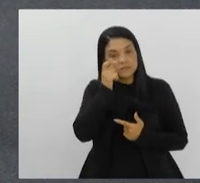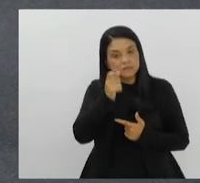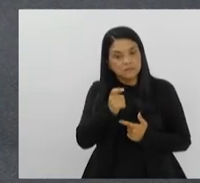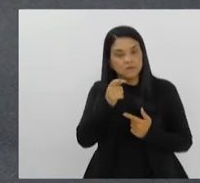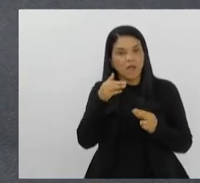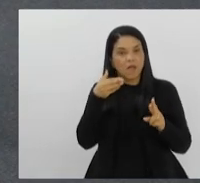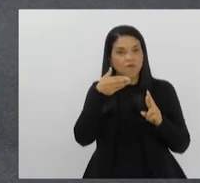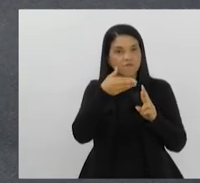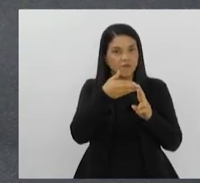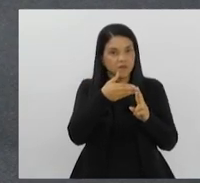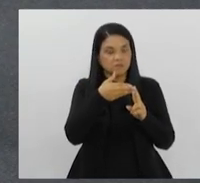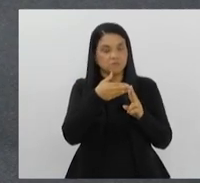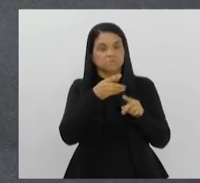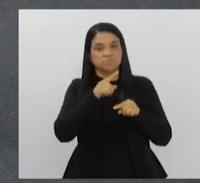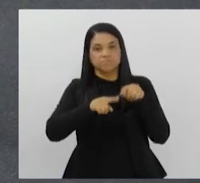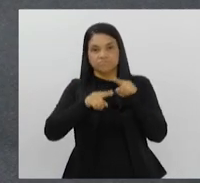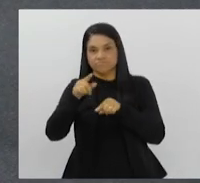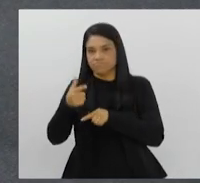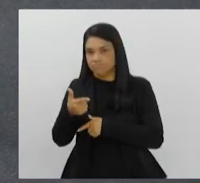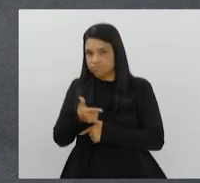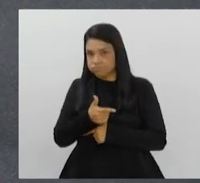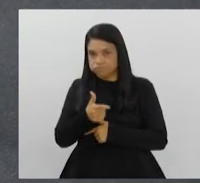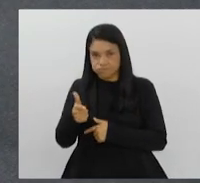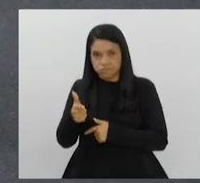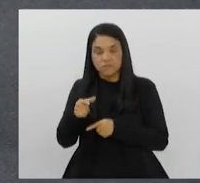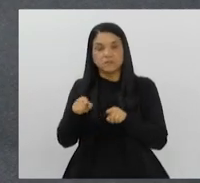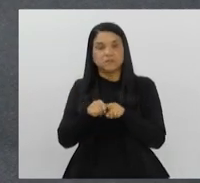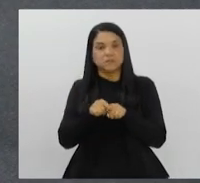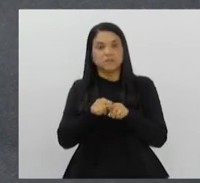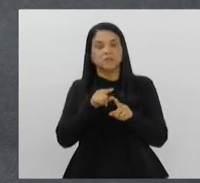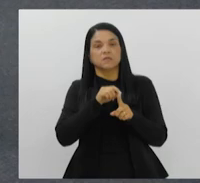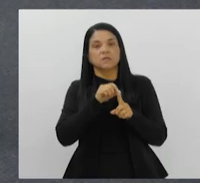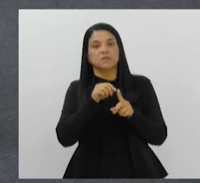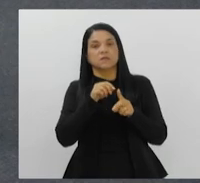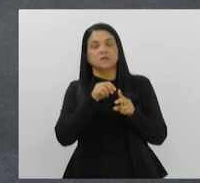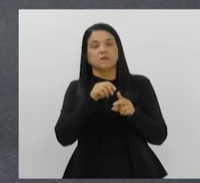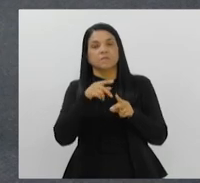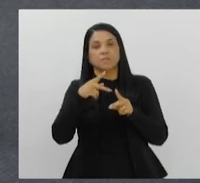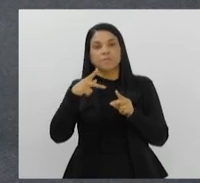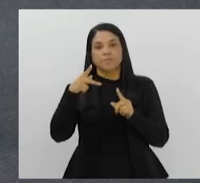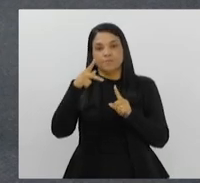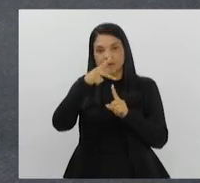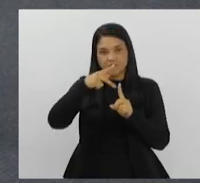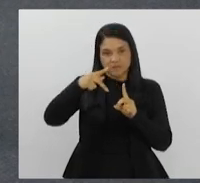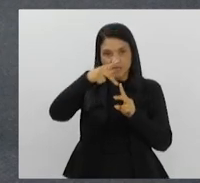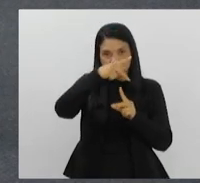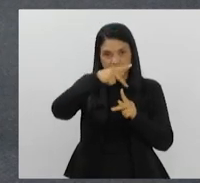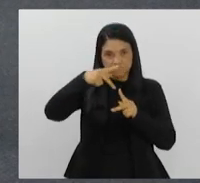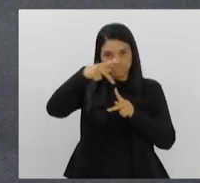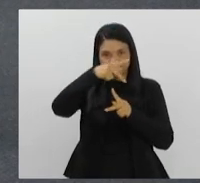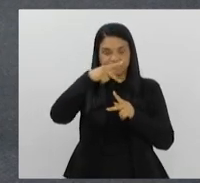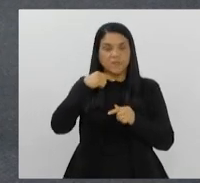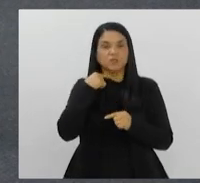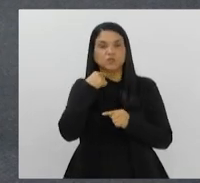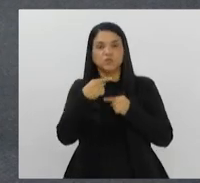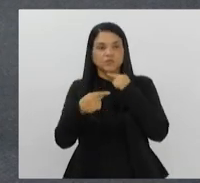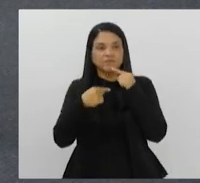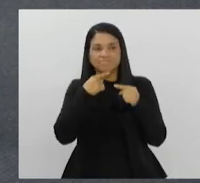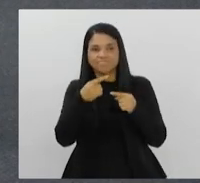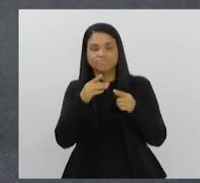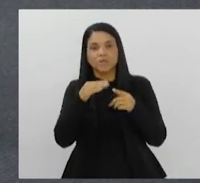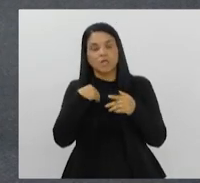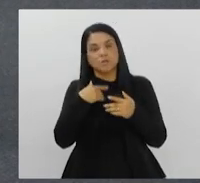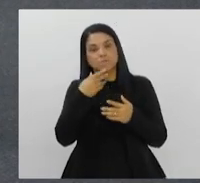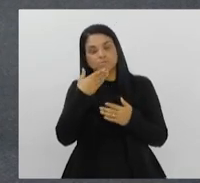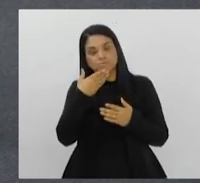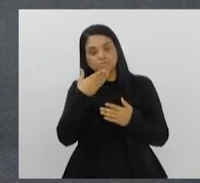referência a material bélico e também questões de outra natureza, como previdência social, por exemplo, gera várias dúvidas a ele e, por isso, ele emitiu